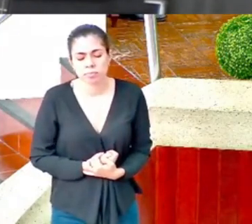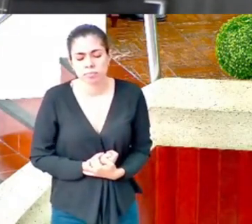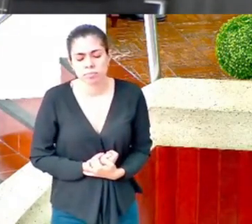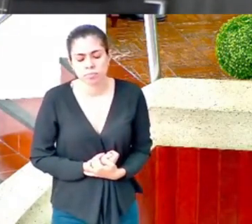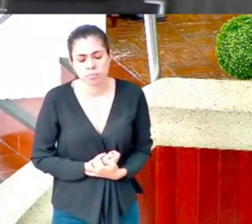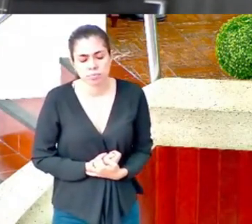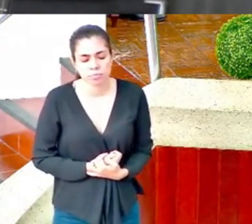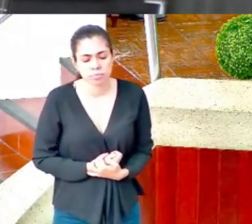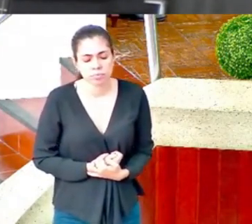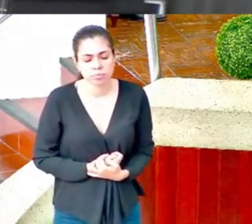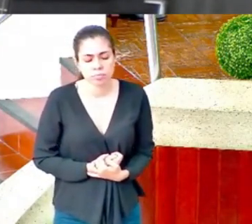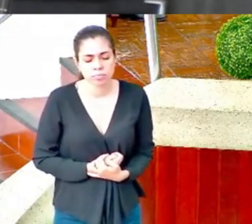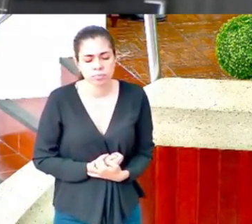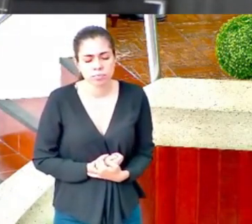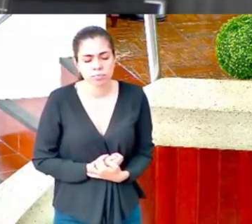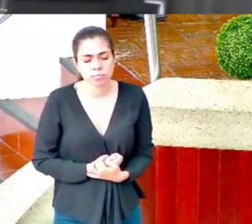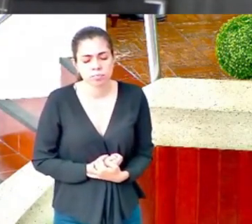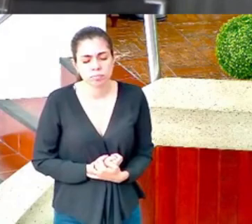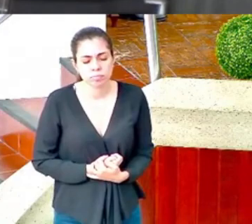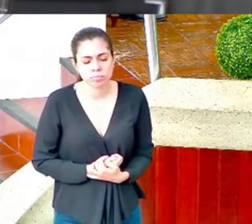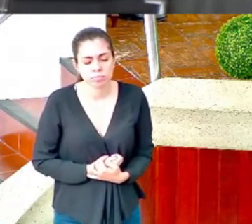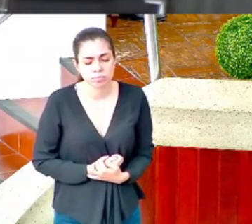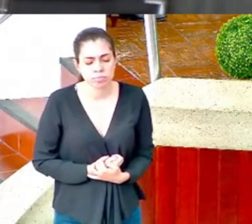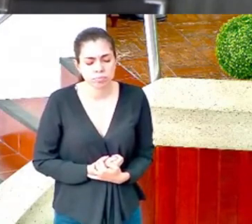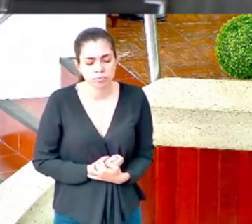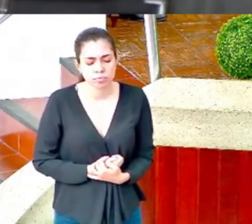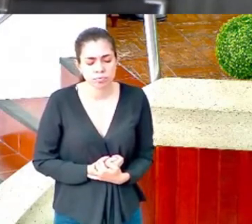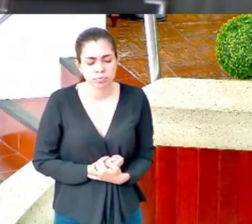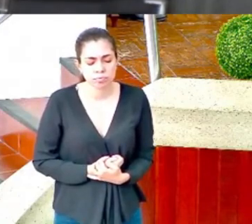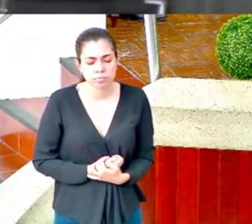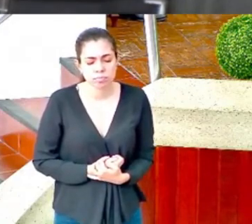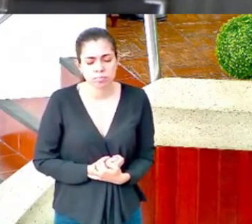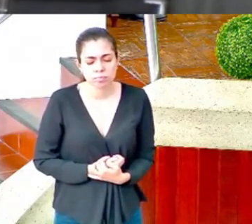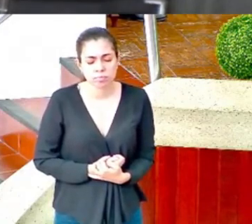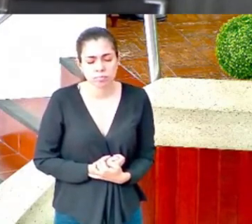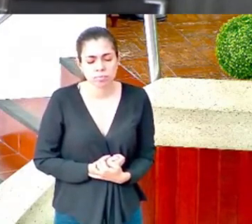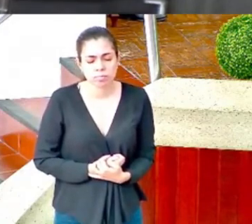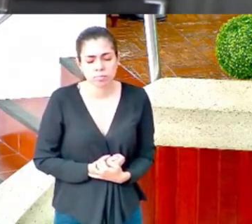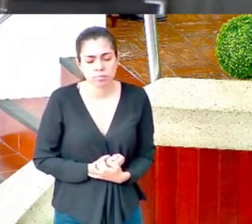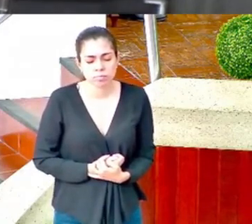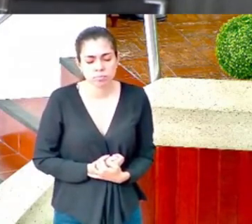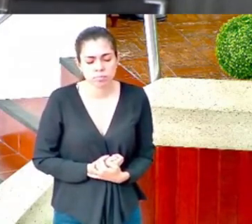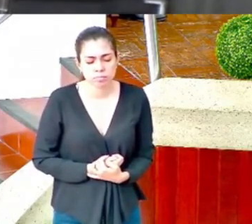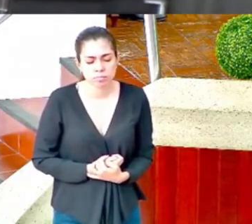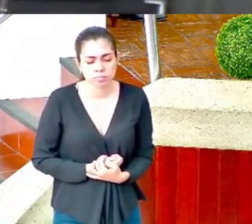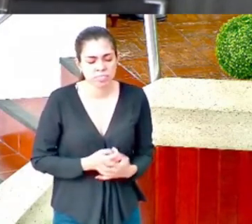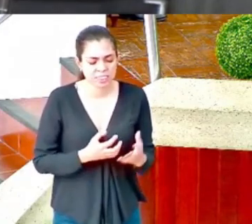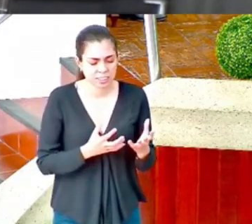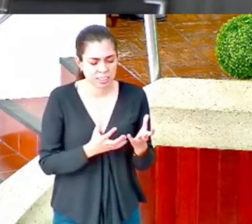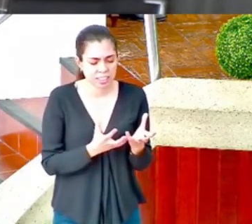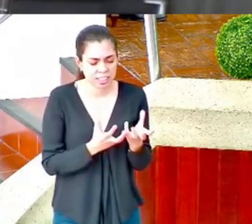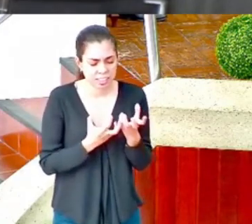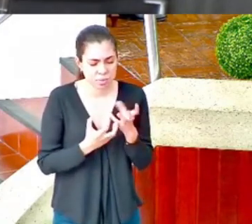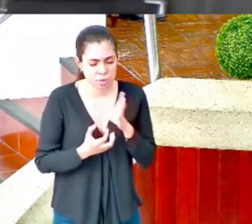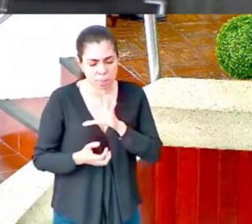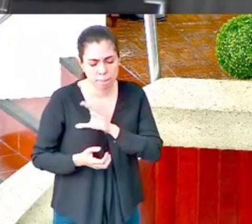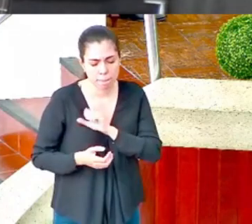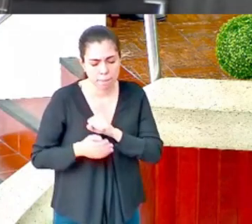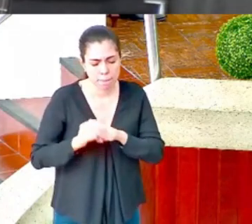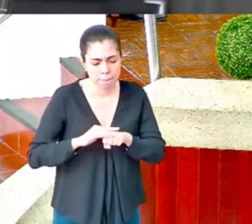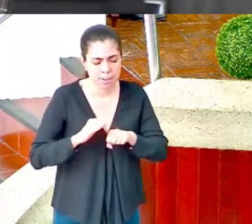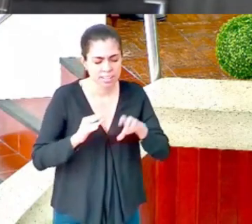minha oração por todos nós, pecadores que somos, é que passemos a odiar mais o pecado do que